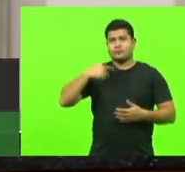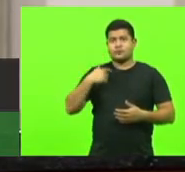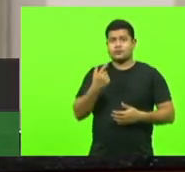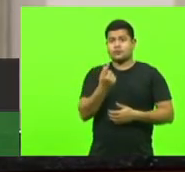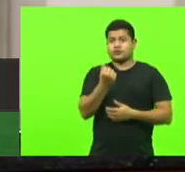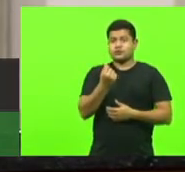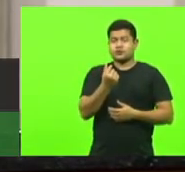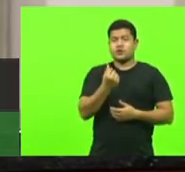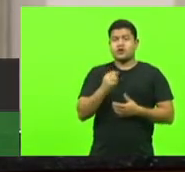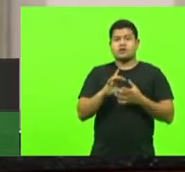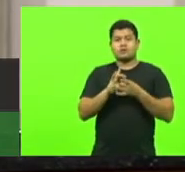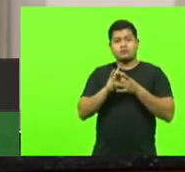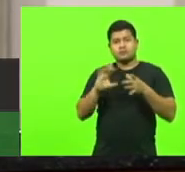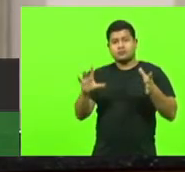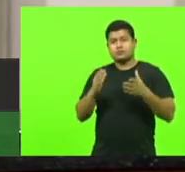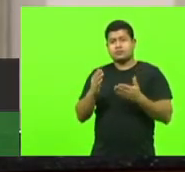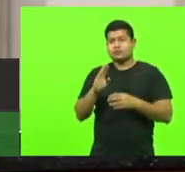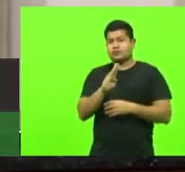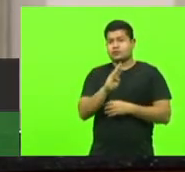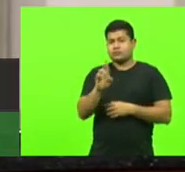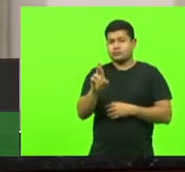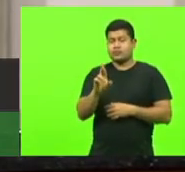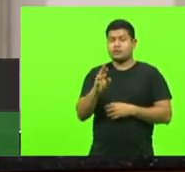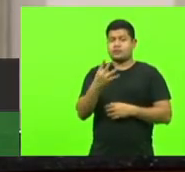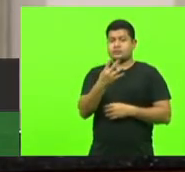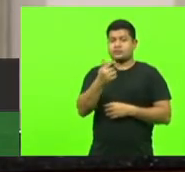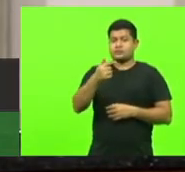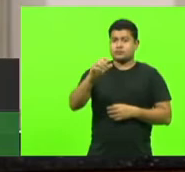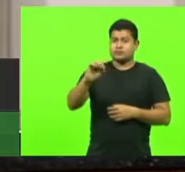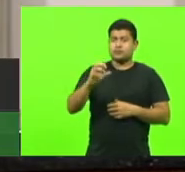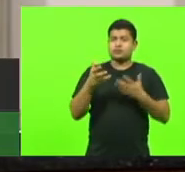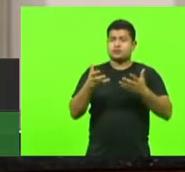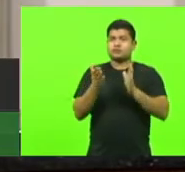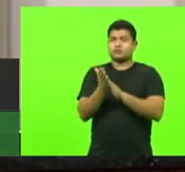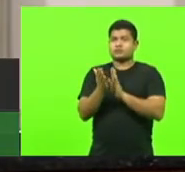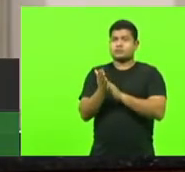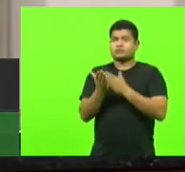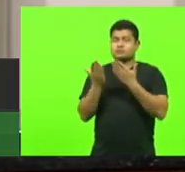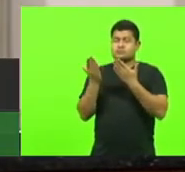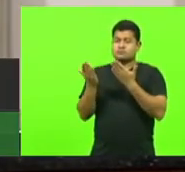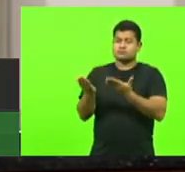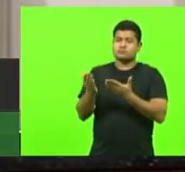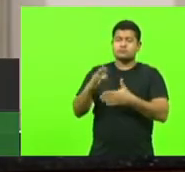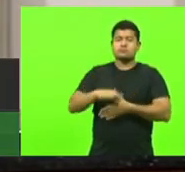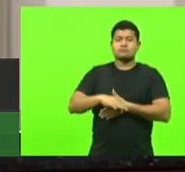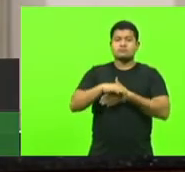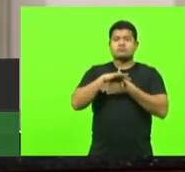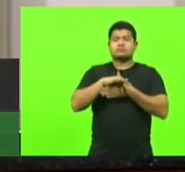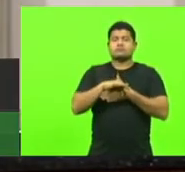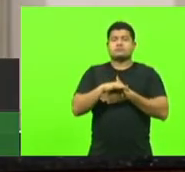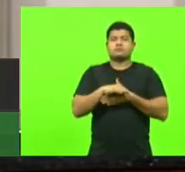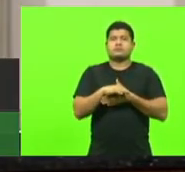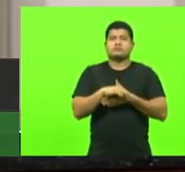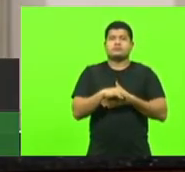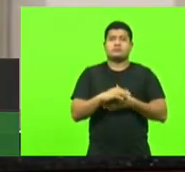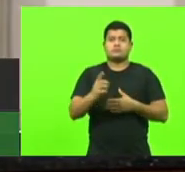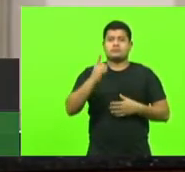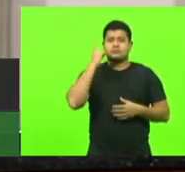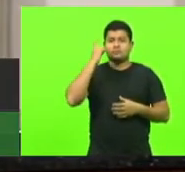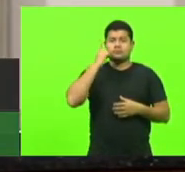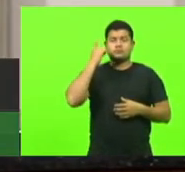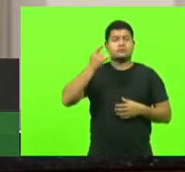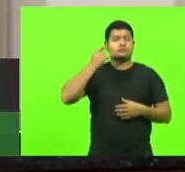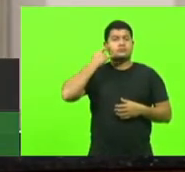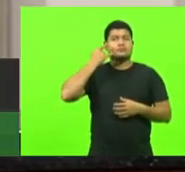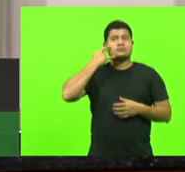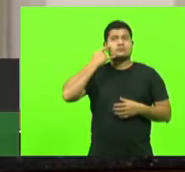recursos na BR-470. Eu quero parabenizar a postura de liderança que o deputado Mauro de